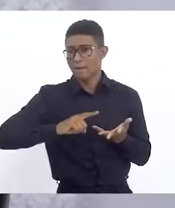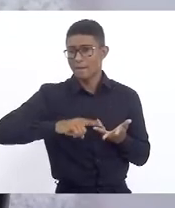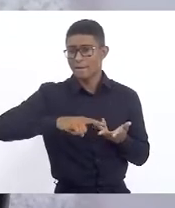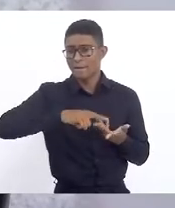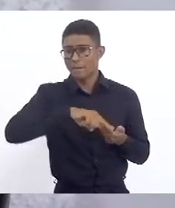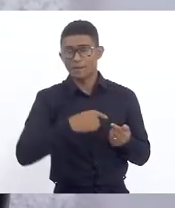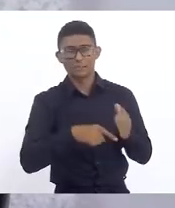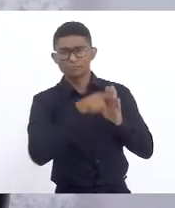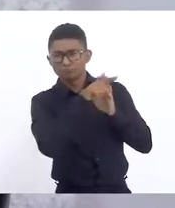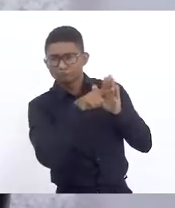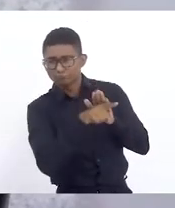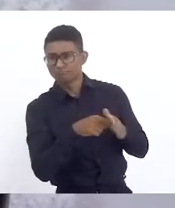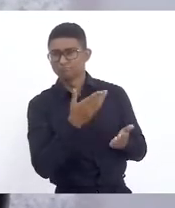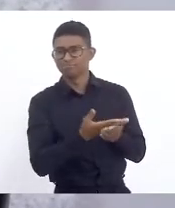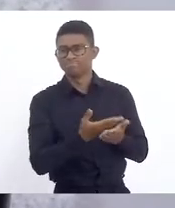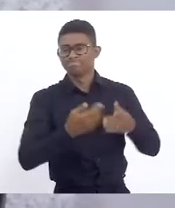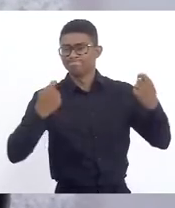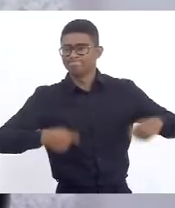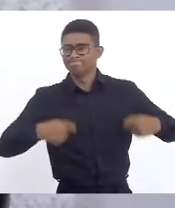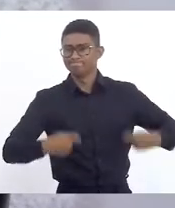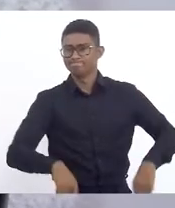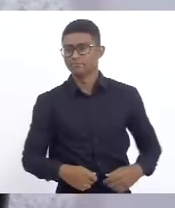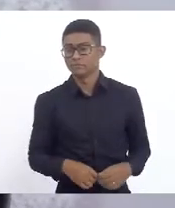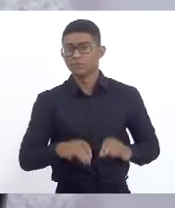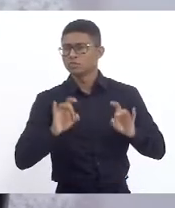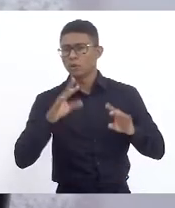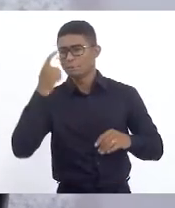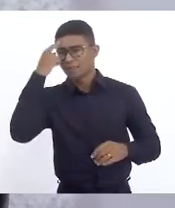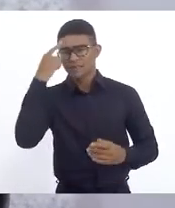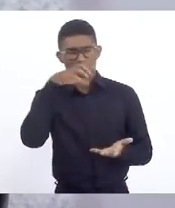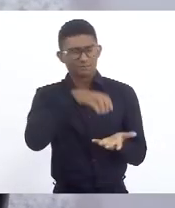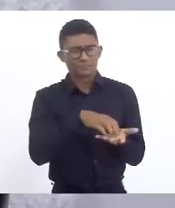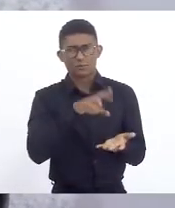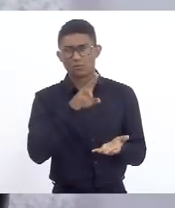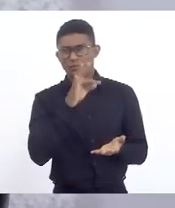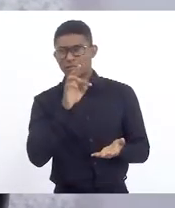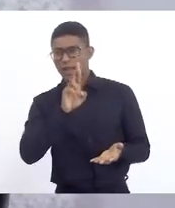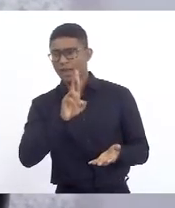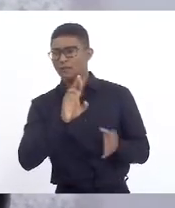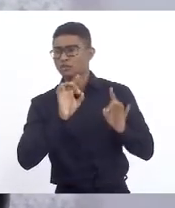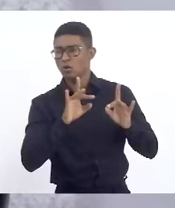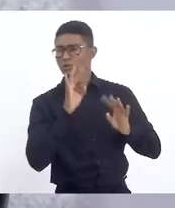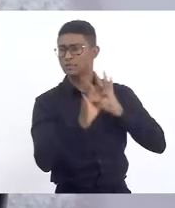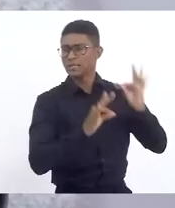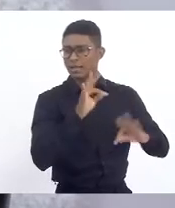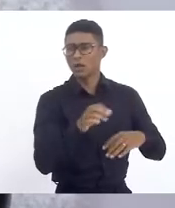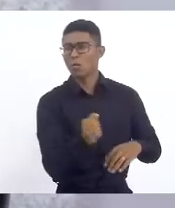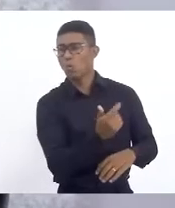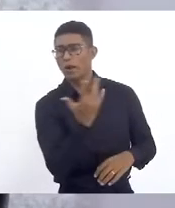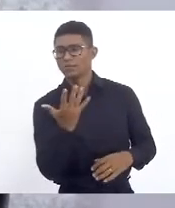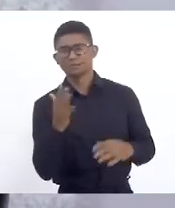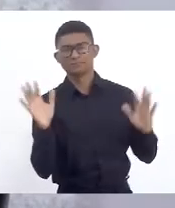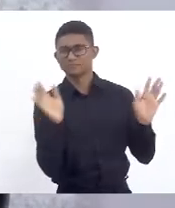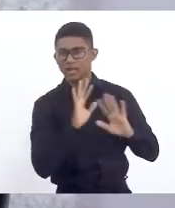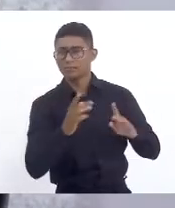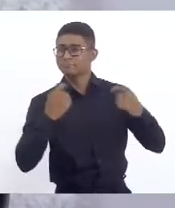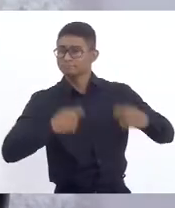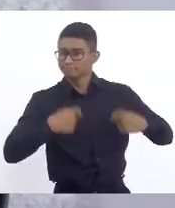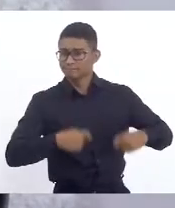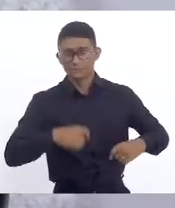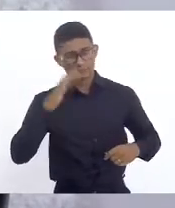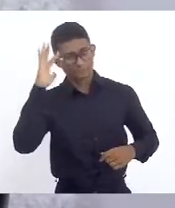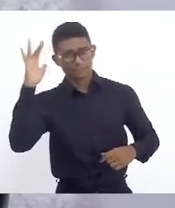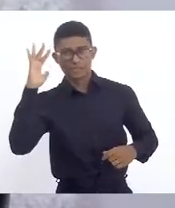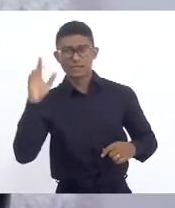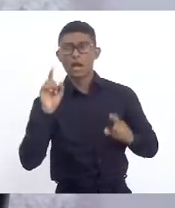Não é simplesmente quanto uma UTR consegue tratar de vazão. Os nossos especialistas estão dizendo isso. Você tem que ver como o comportamento da bacia